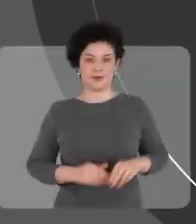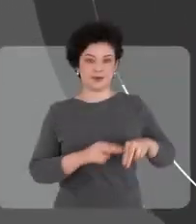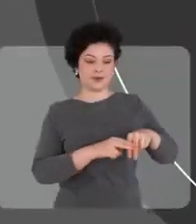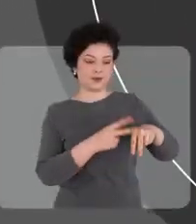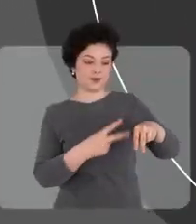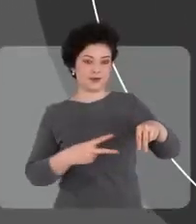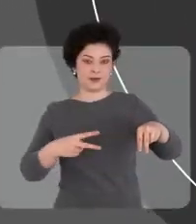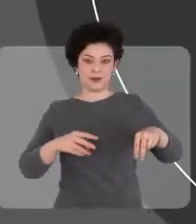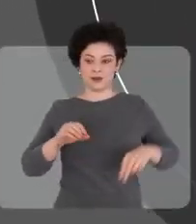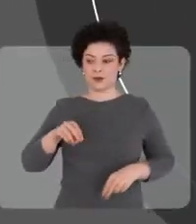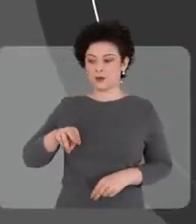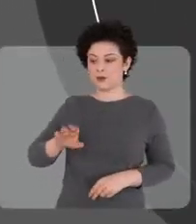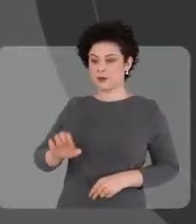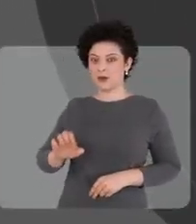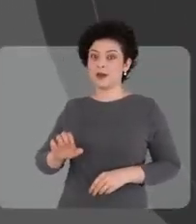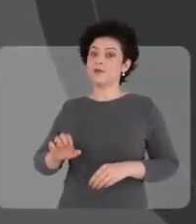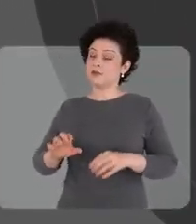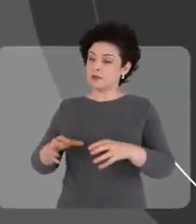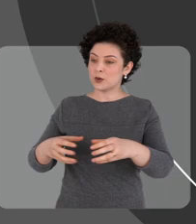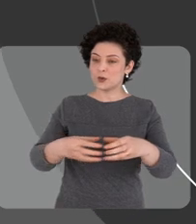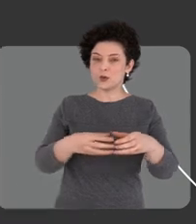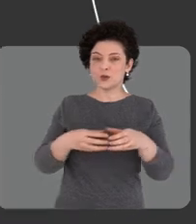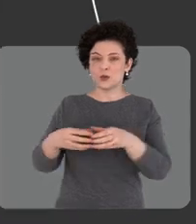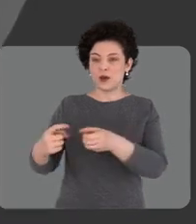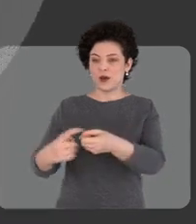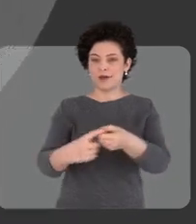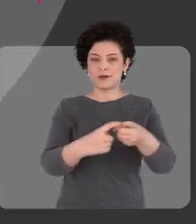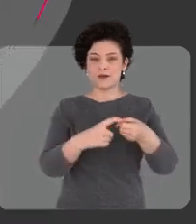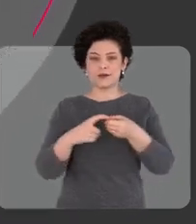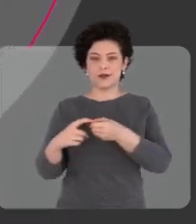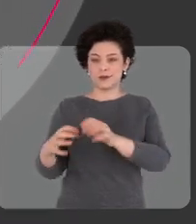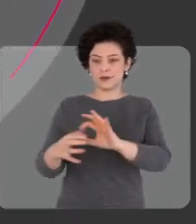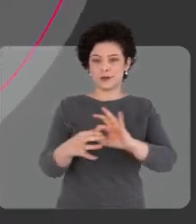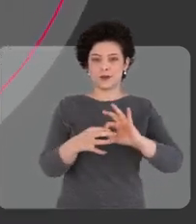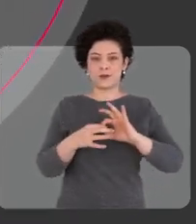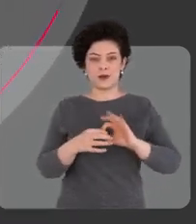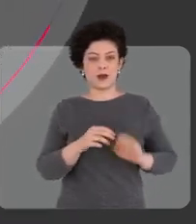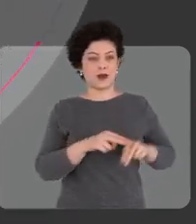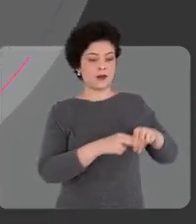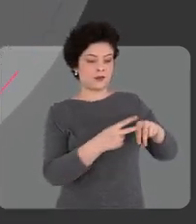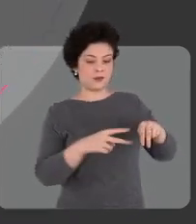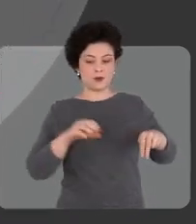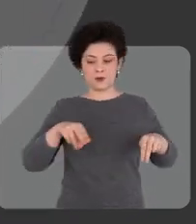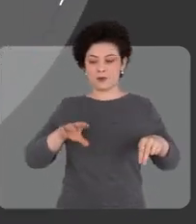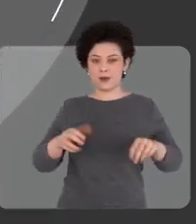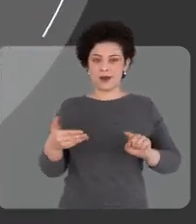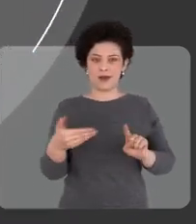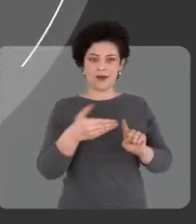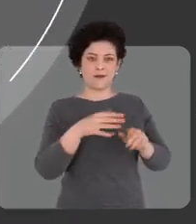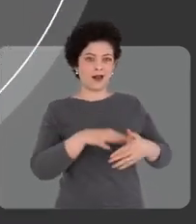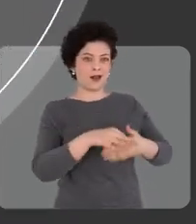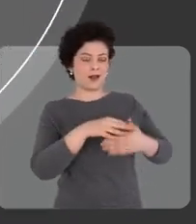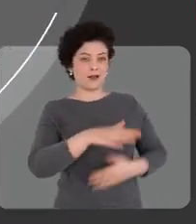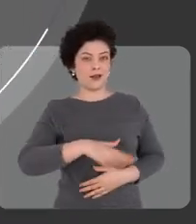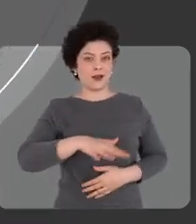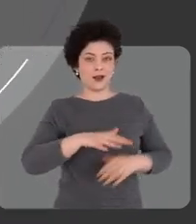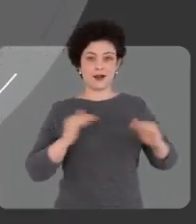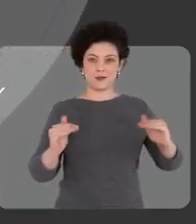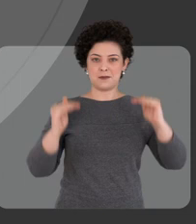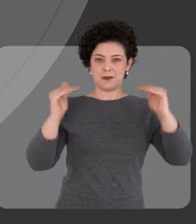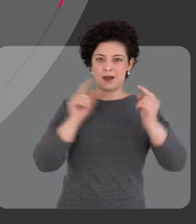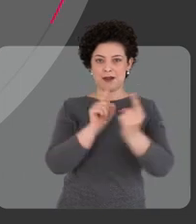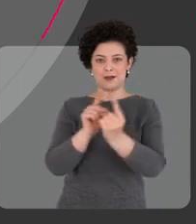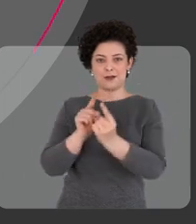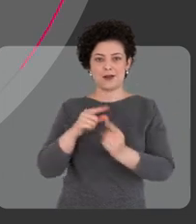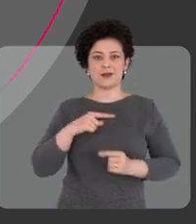A MiOne, rede credenciada. A MiOne é referência e líder no segmento premium